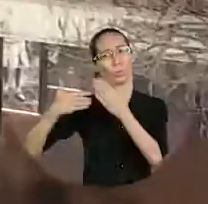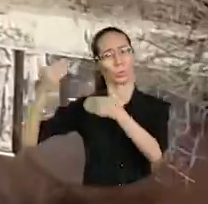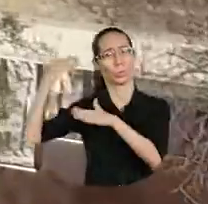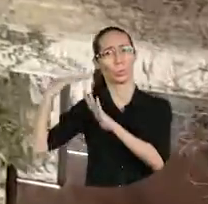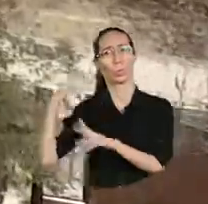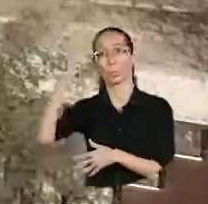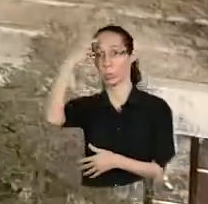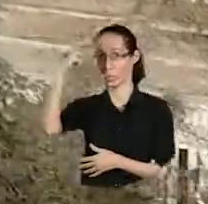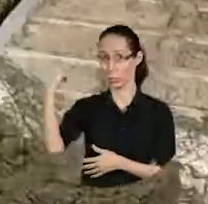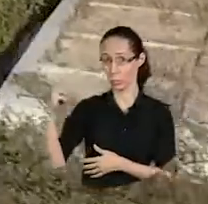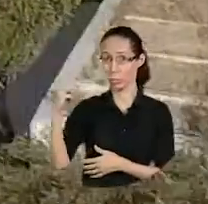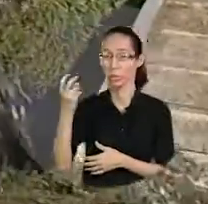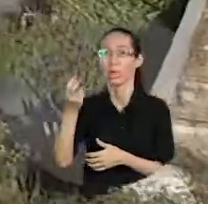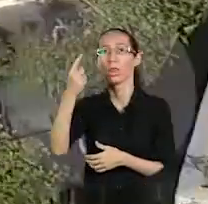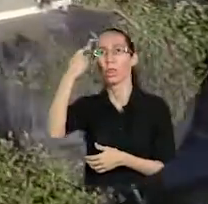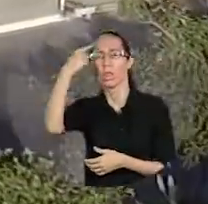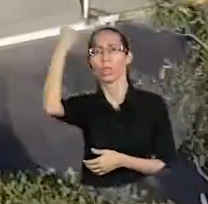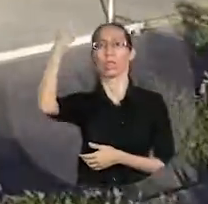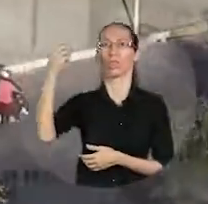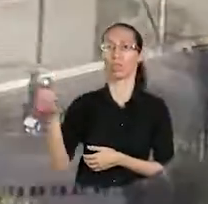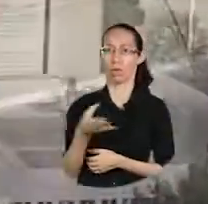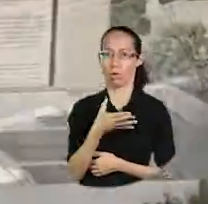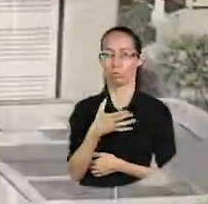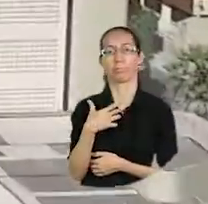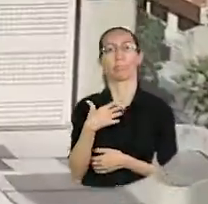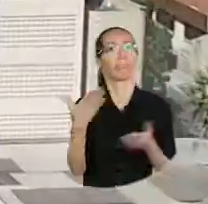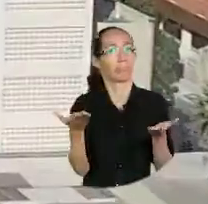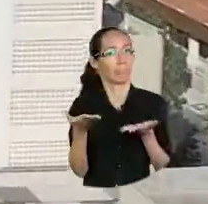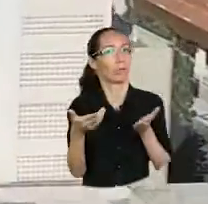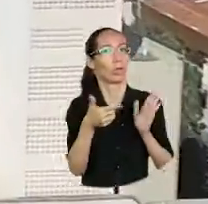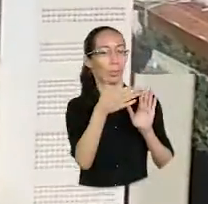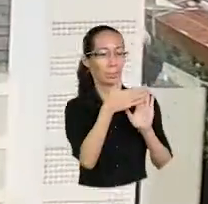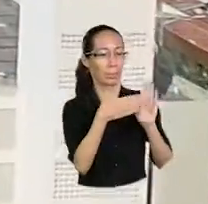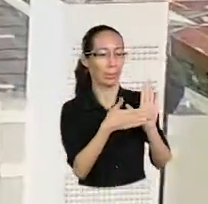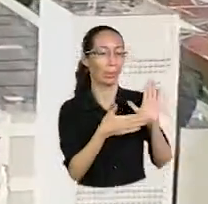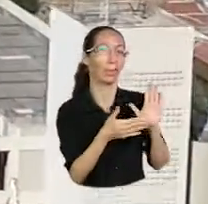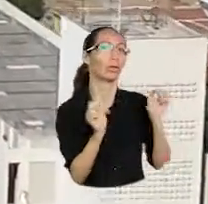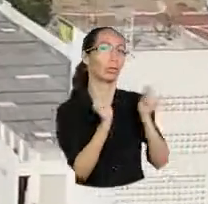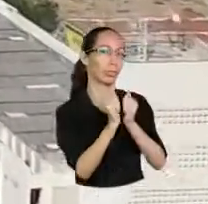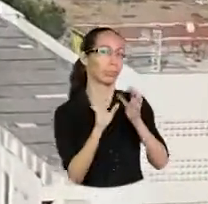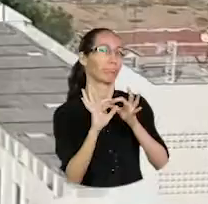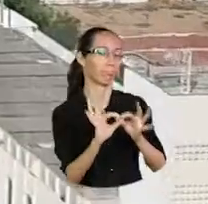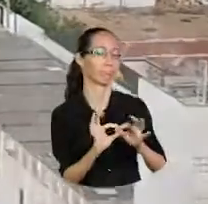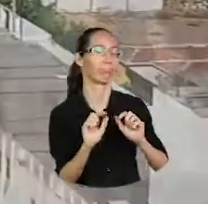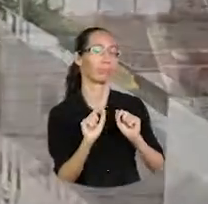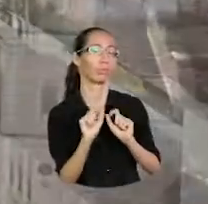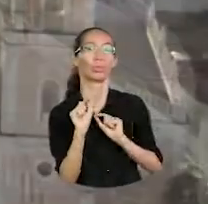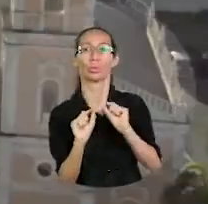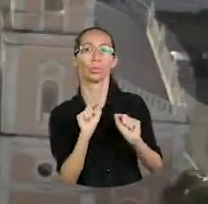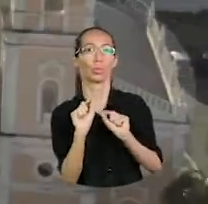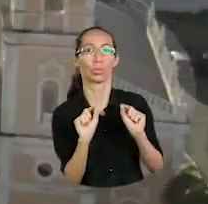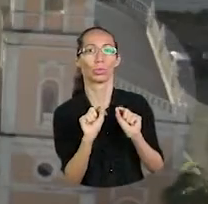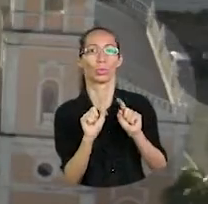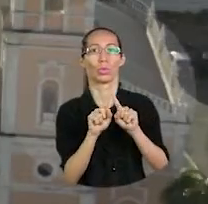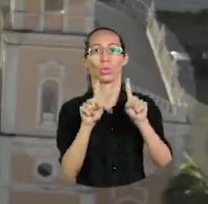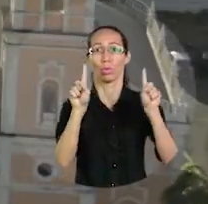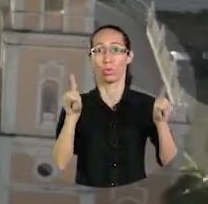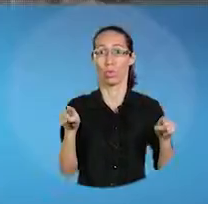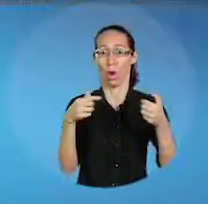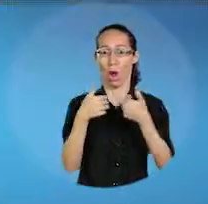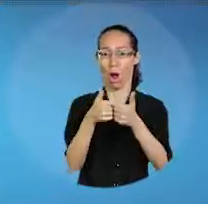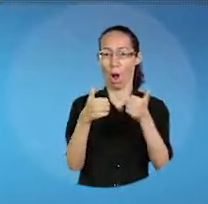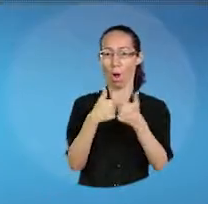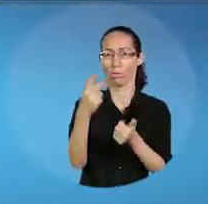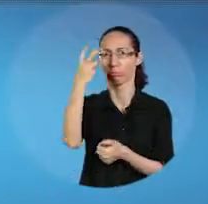Gente, assim como fizemos um corredor cultural, foi a ideia nova e deu certo, trago uma proposta que juntos podemos fazer. É o